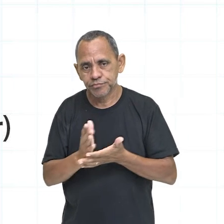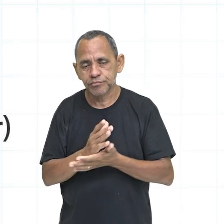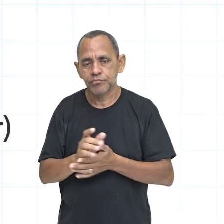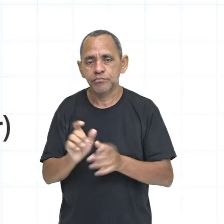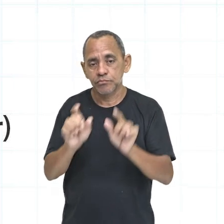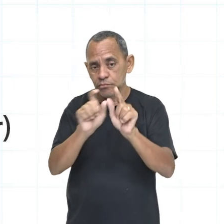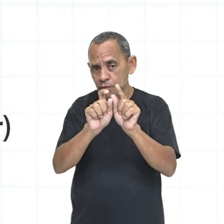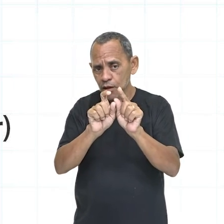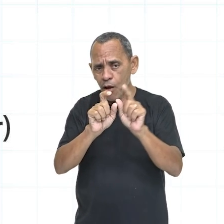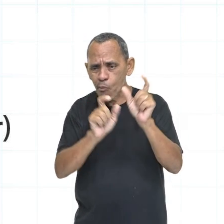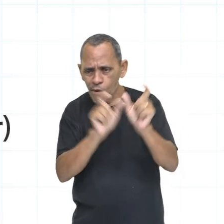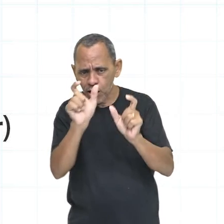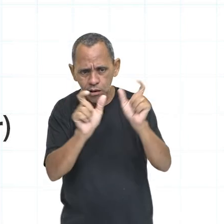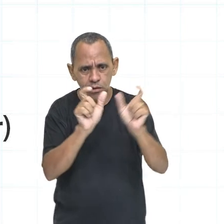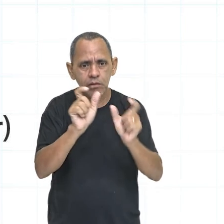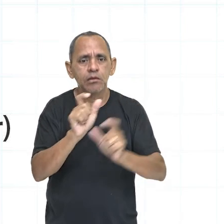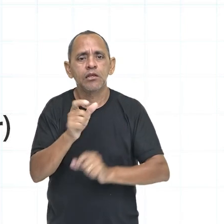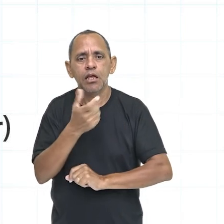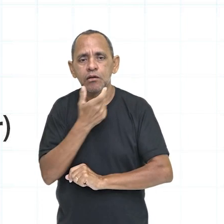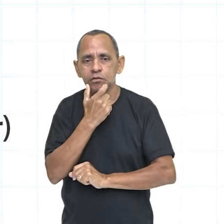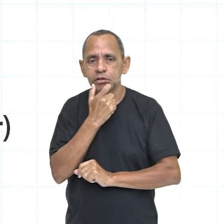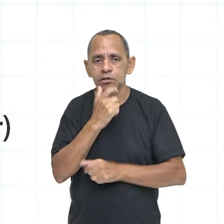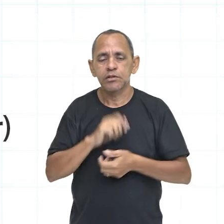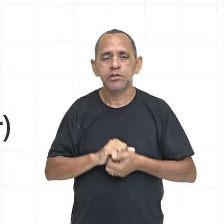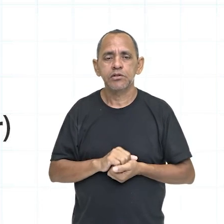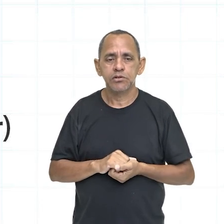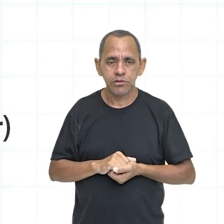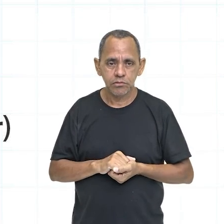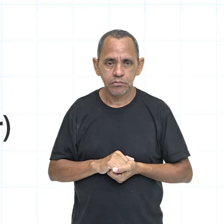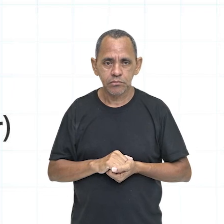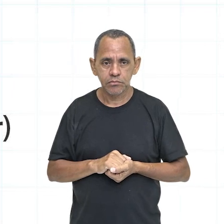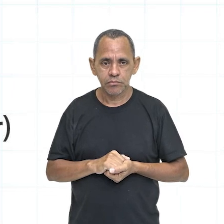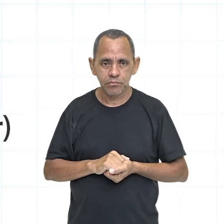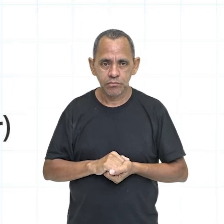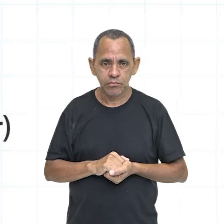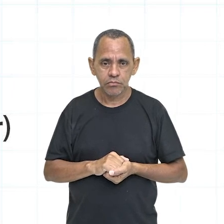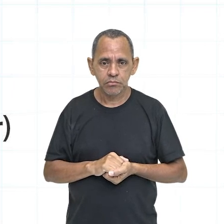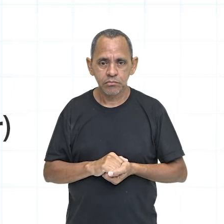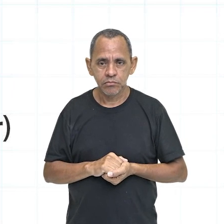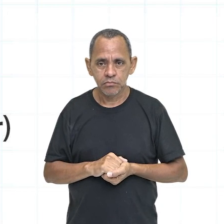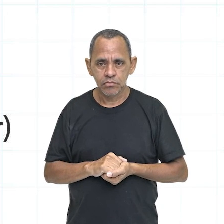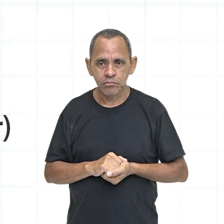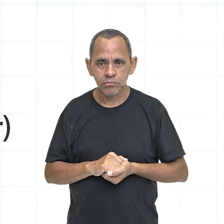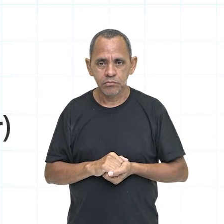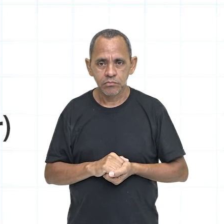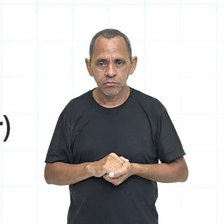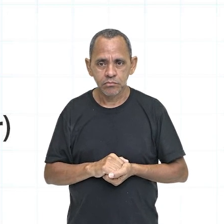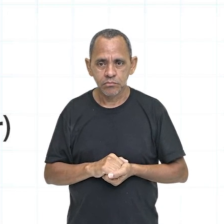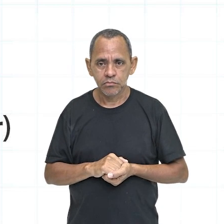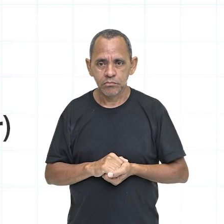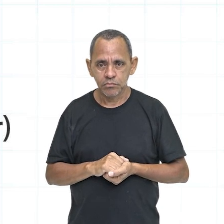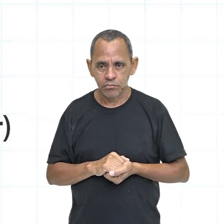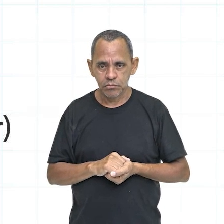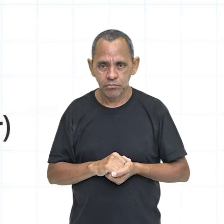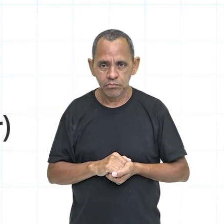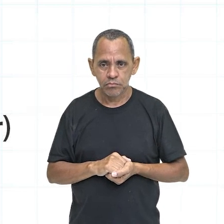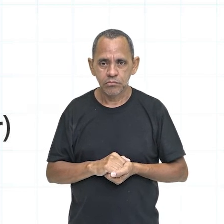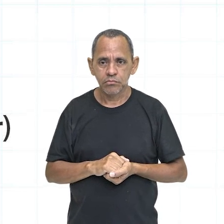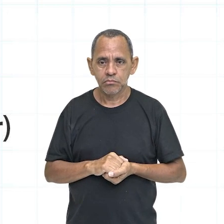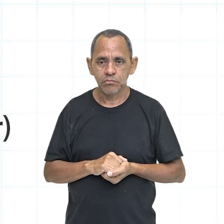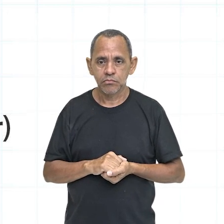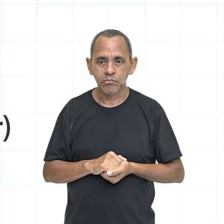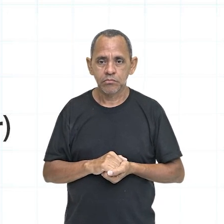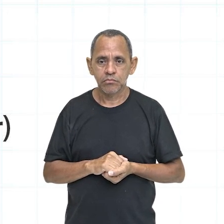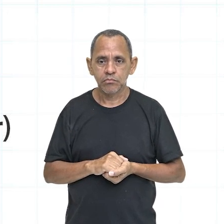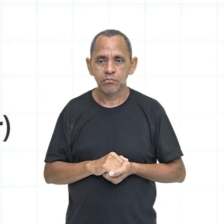swam e no significado nadar. To trust, o passado trusted, ele é um verbo regular